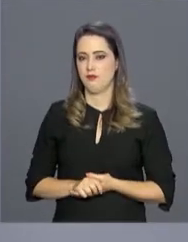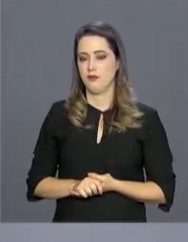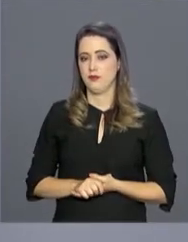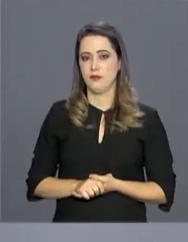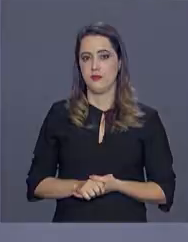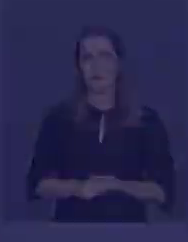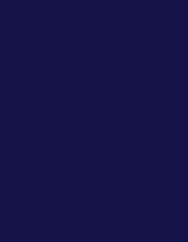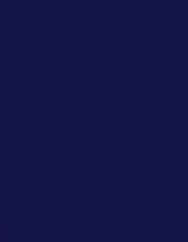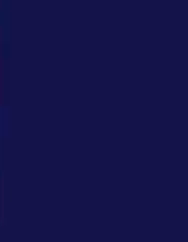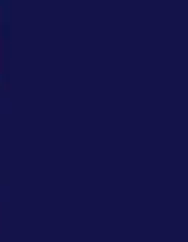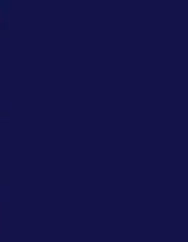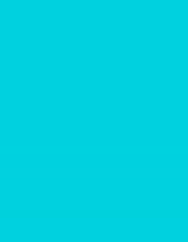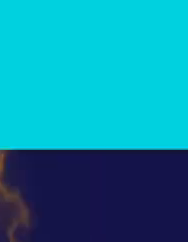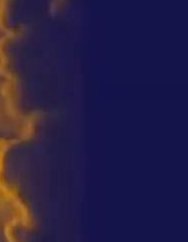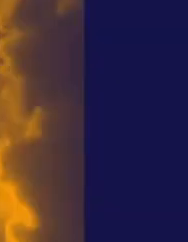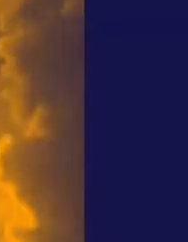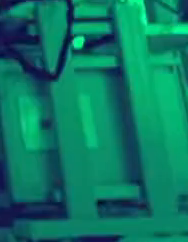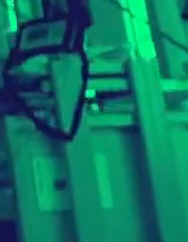Federal.